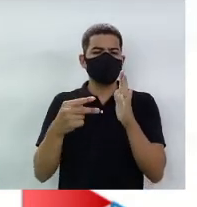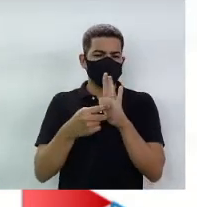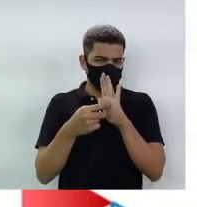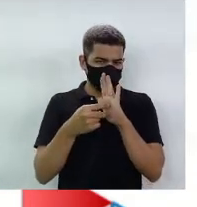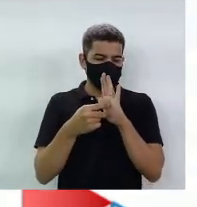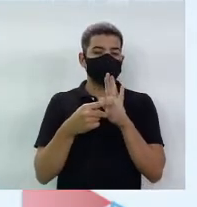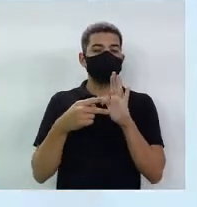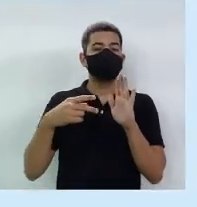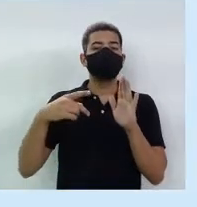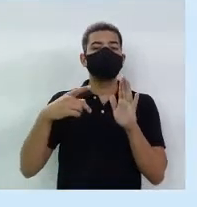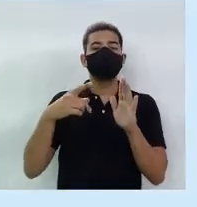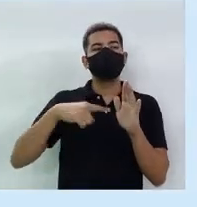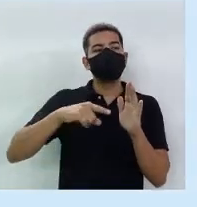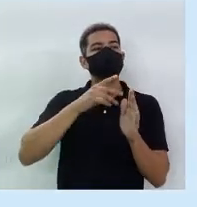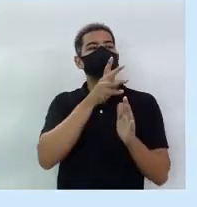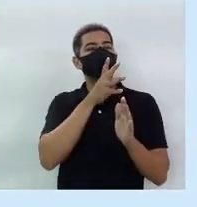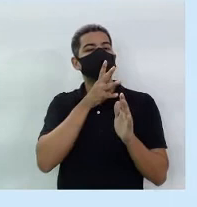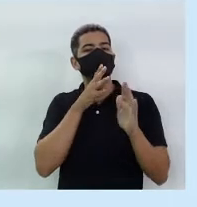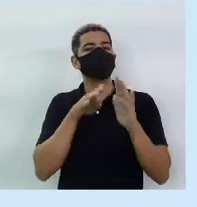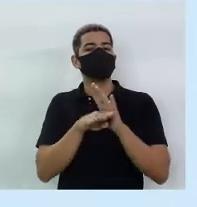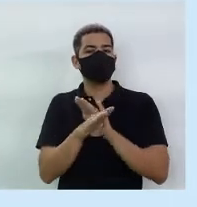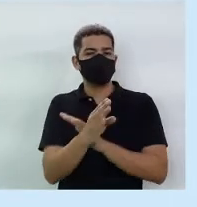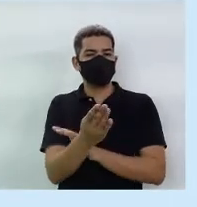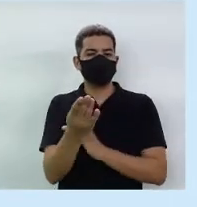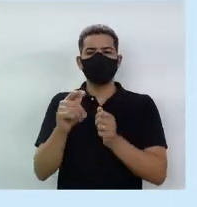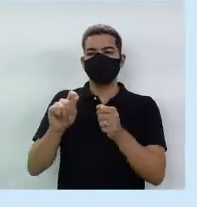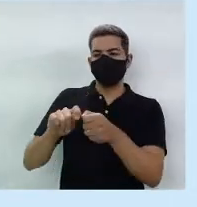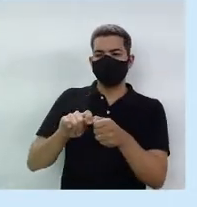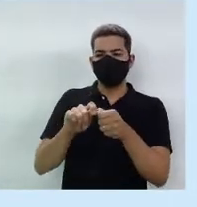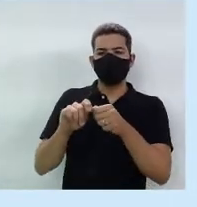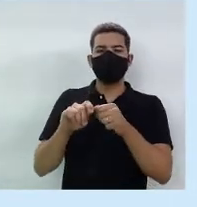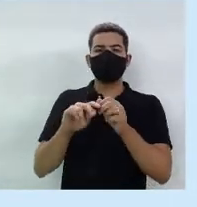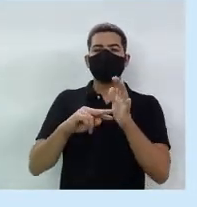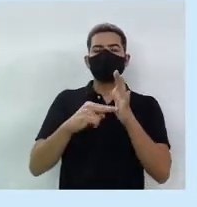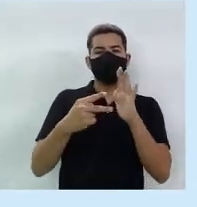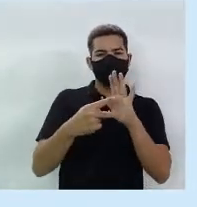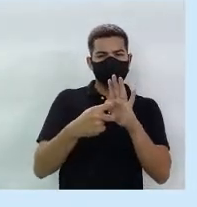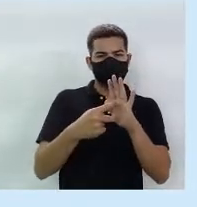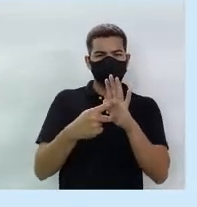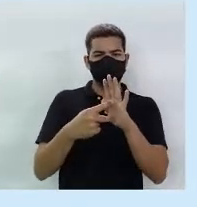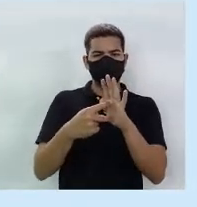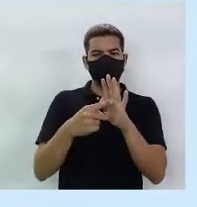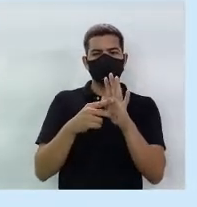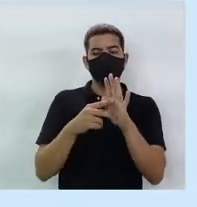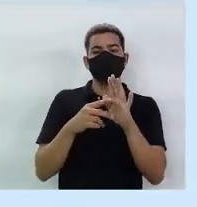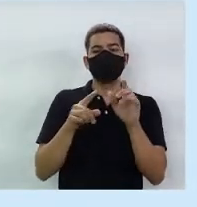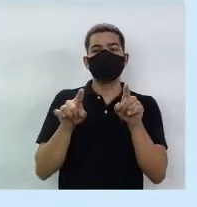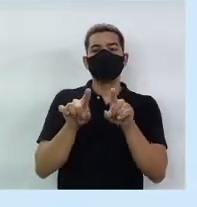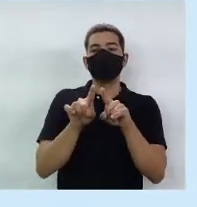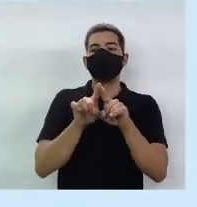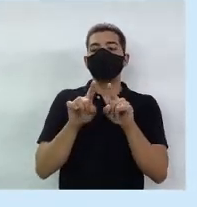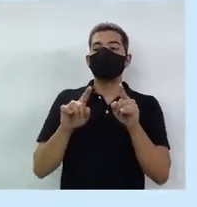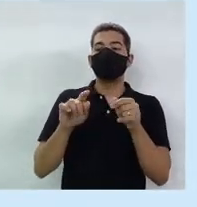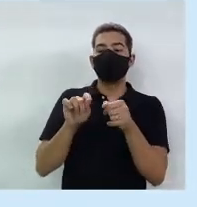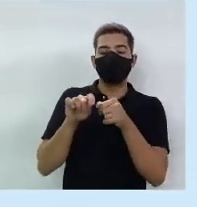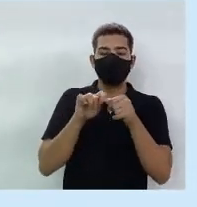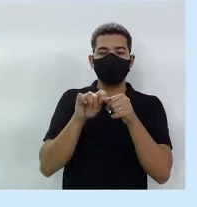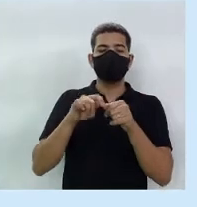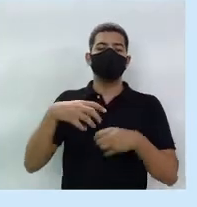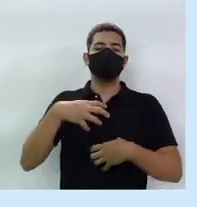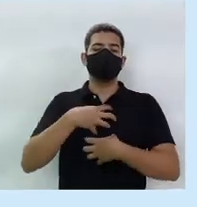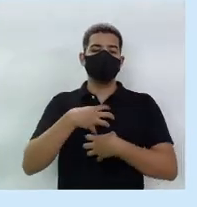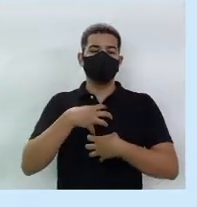Então, vamos conhecer o que é a produção de significado, a produção de sentido que o